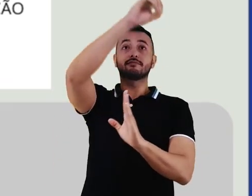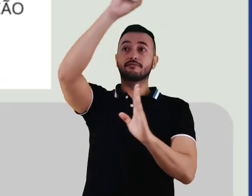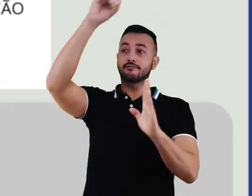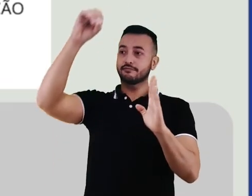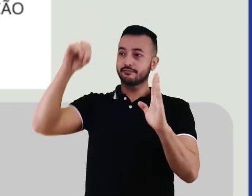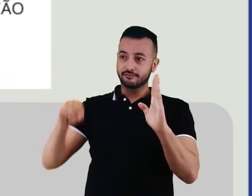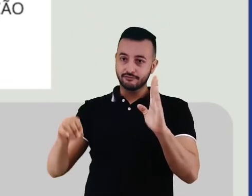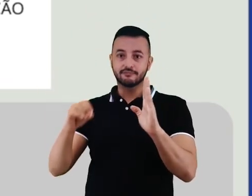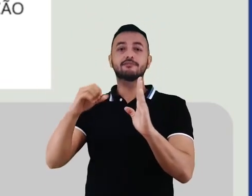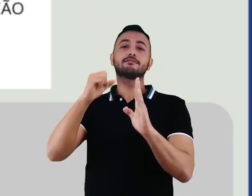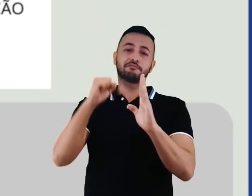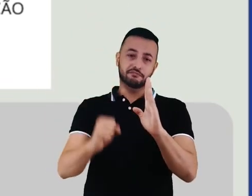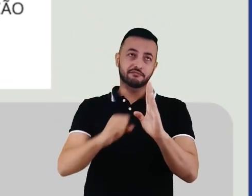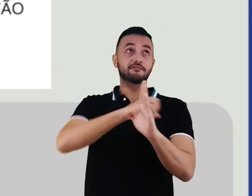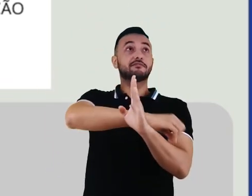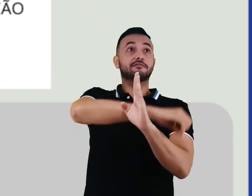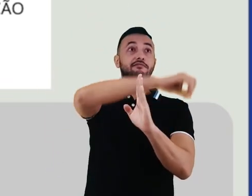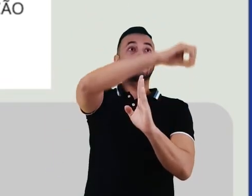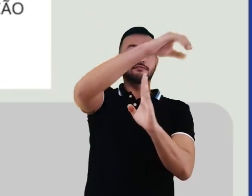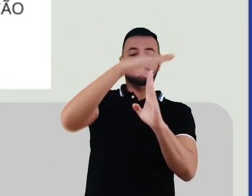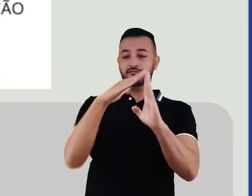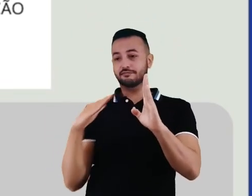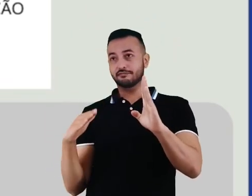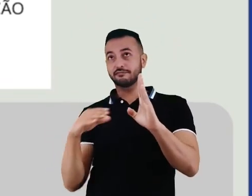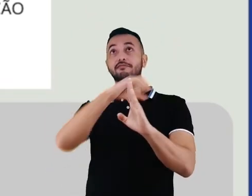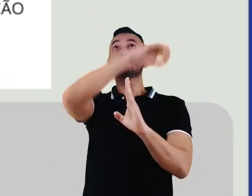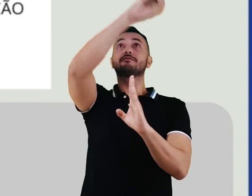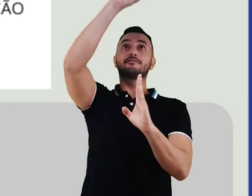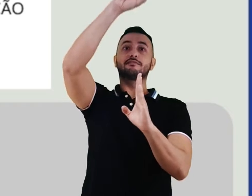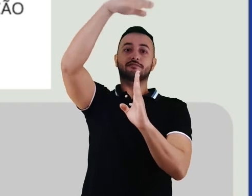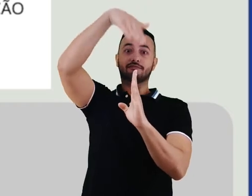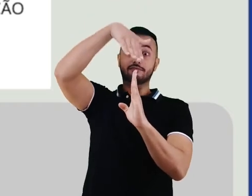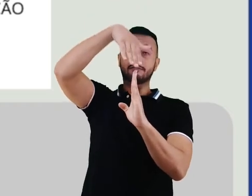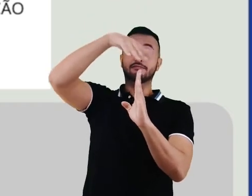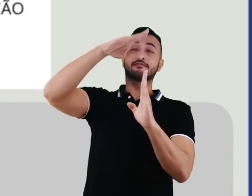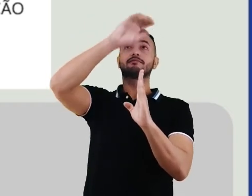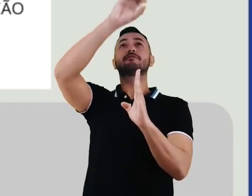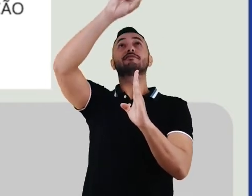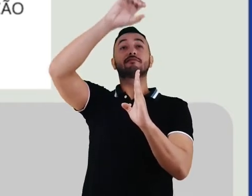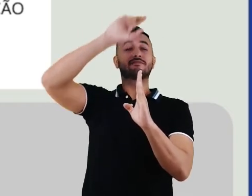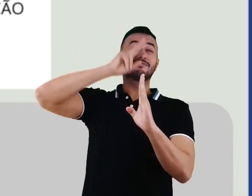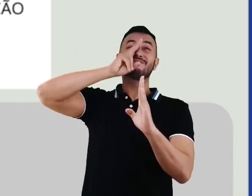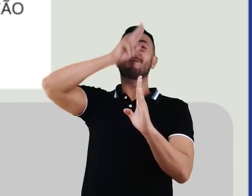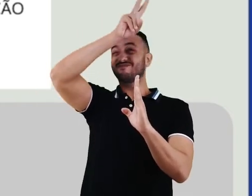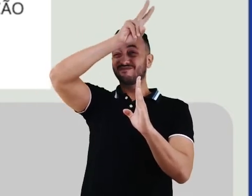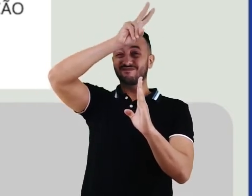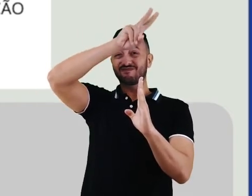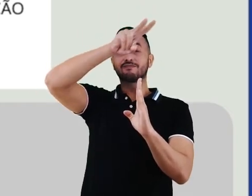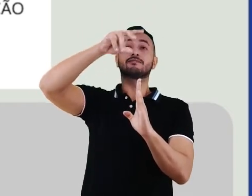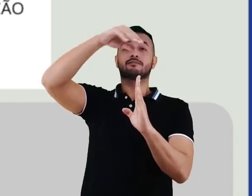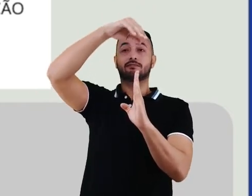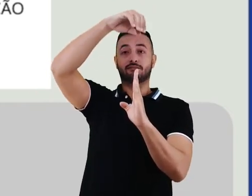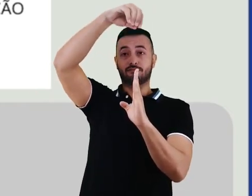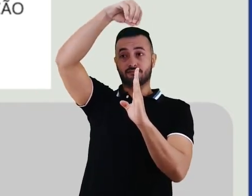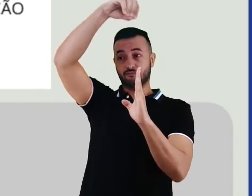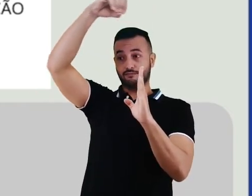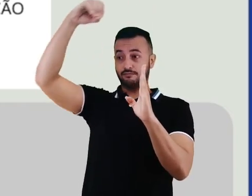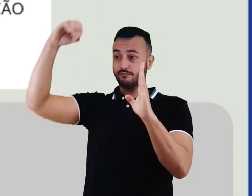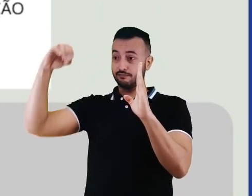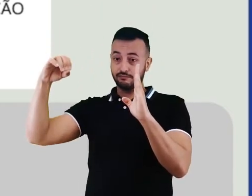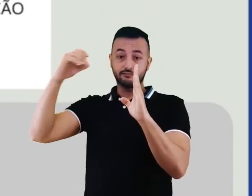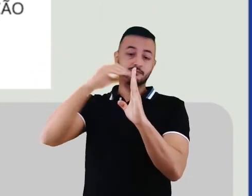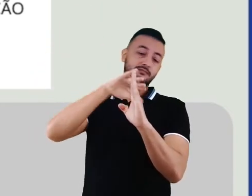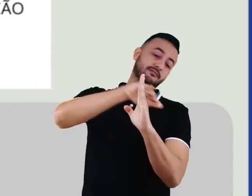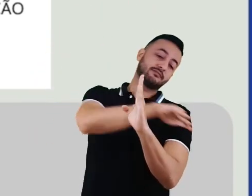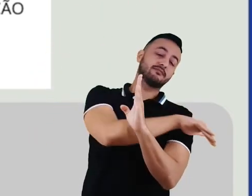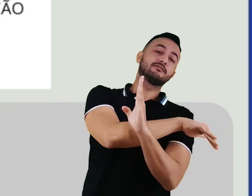é máxima no nascer e no pôr do Sol e mínima ao meio-dia. Isso explica as diferenças do